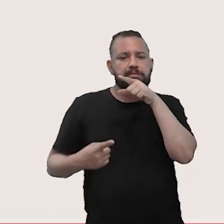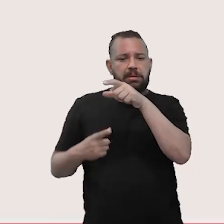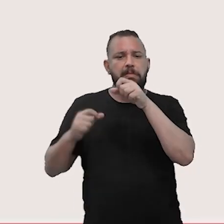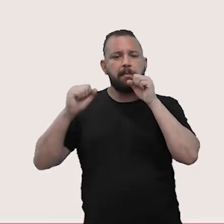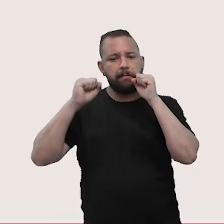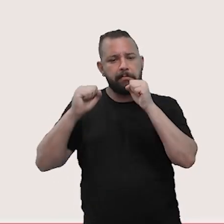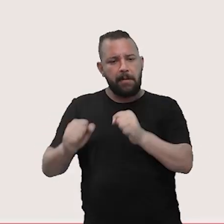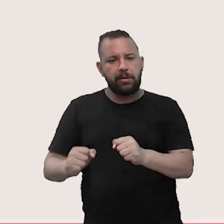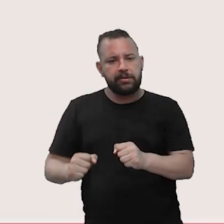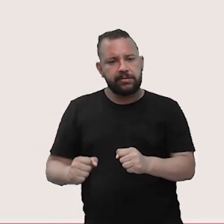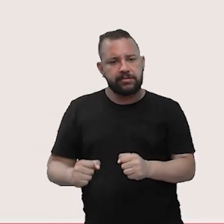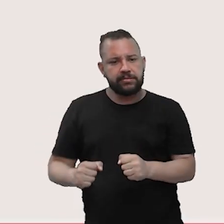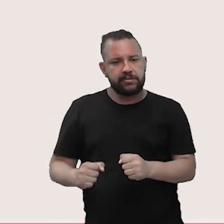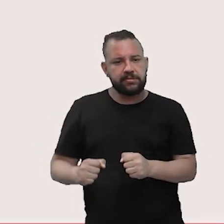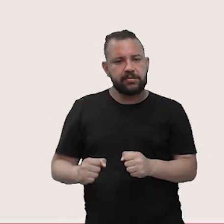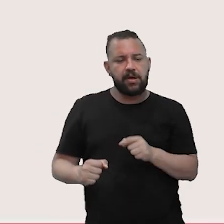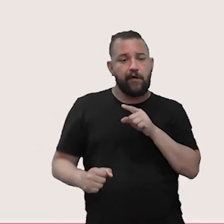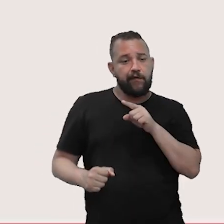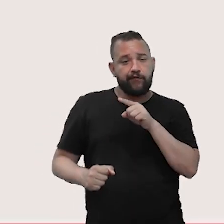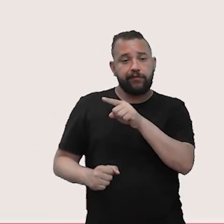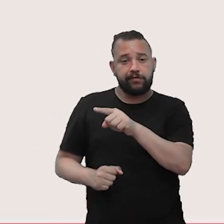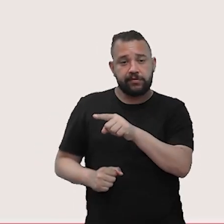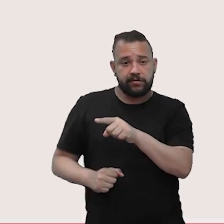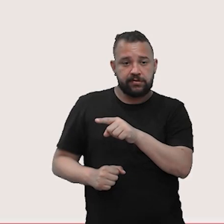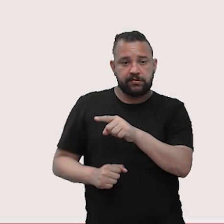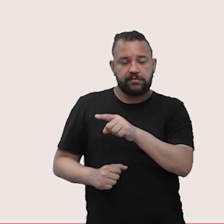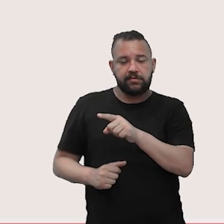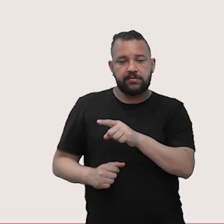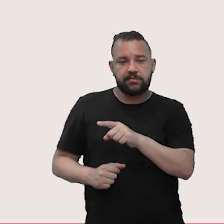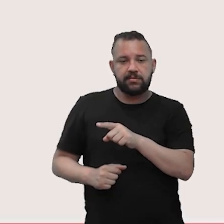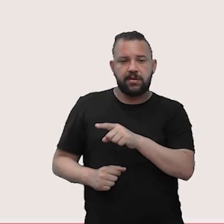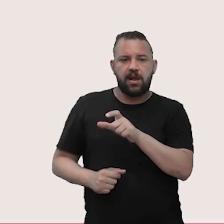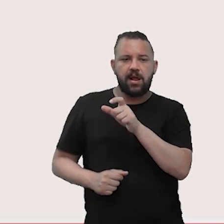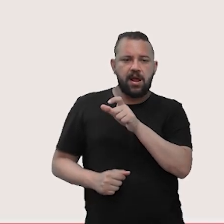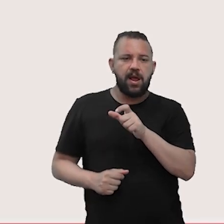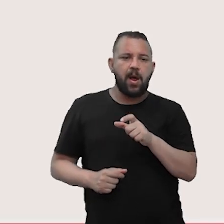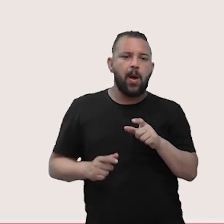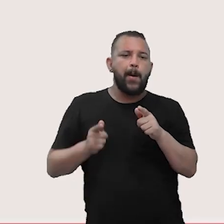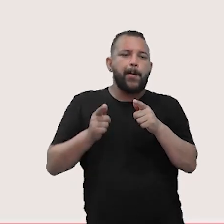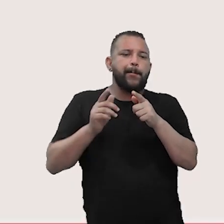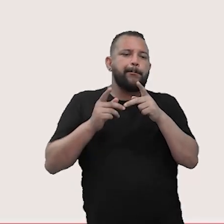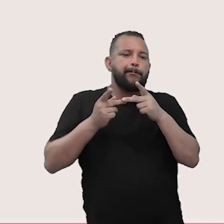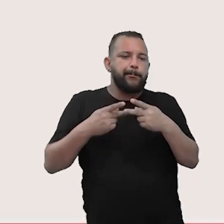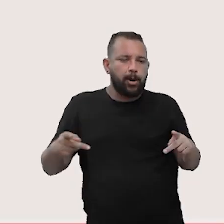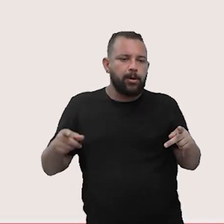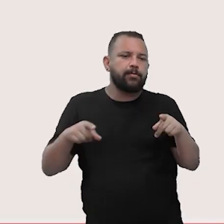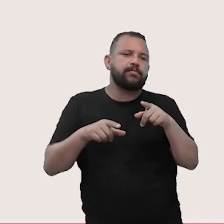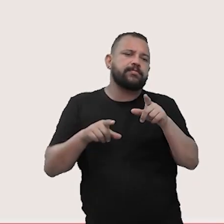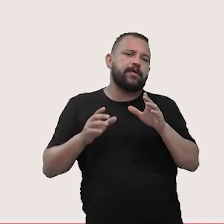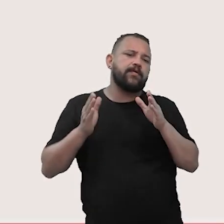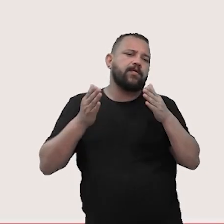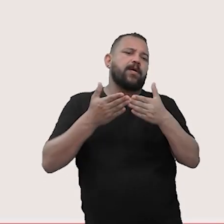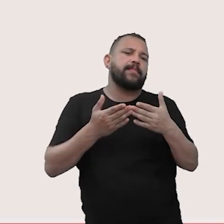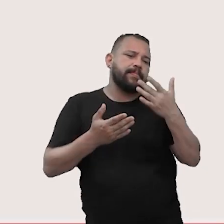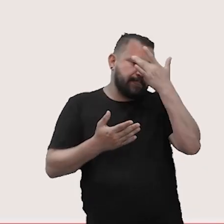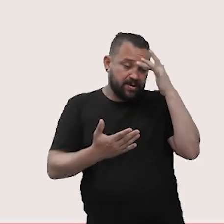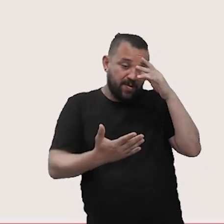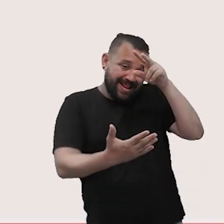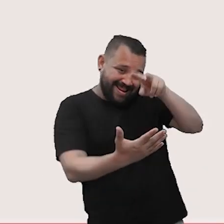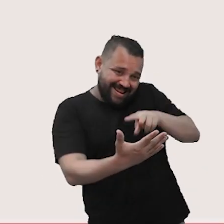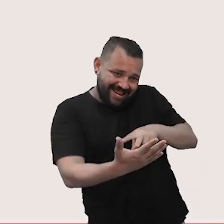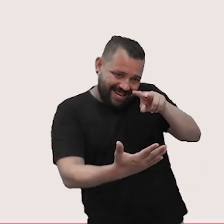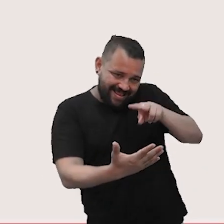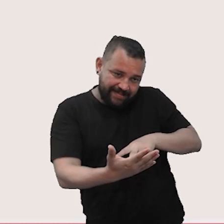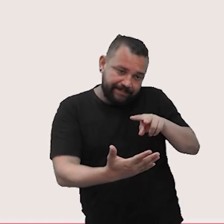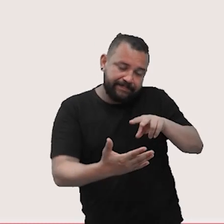o você aqui, não é? É um pronome que se refere exatamente ao leitor. Então, o texto que